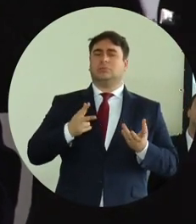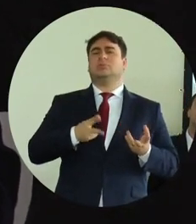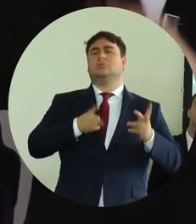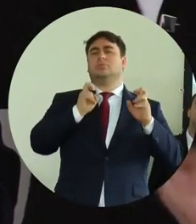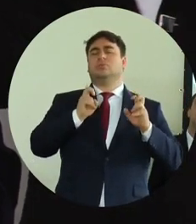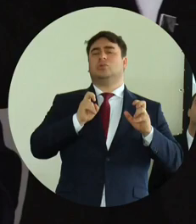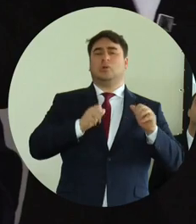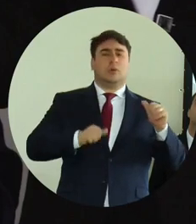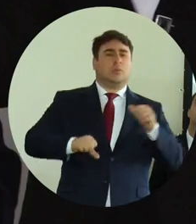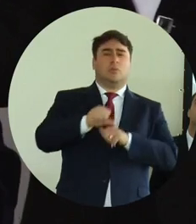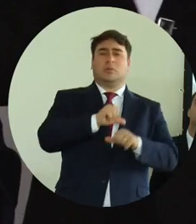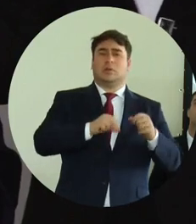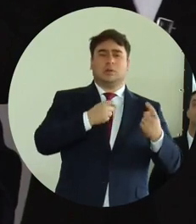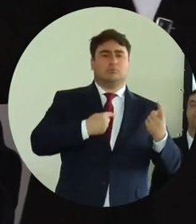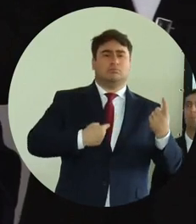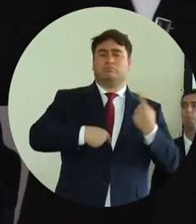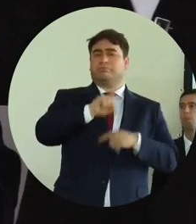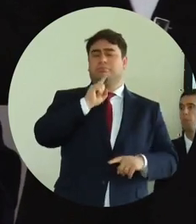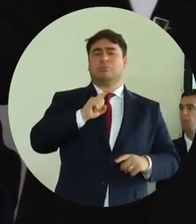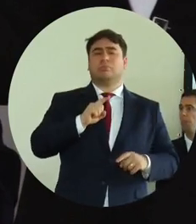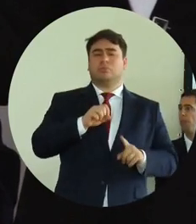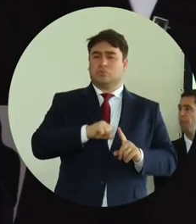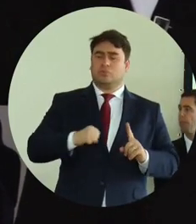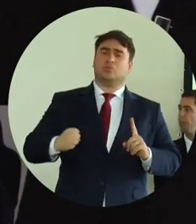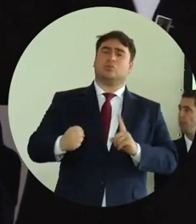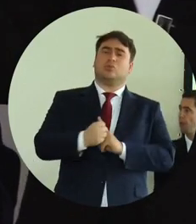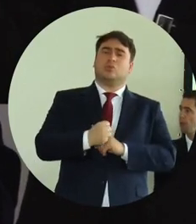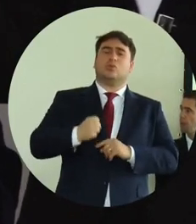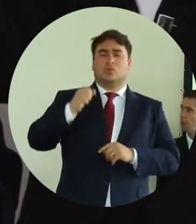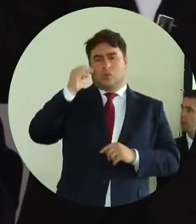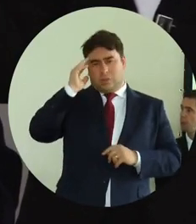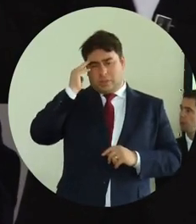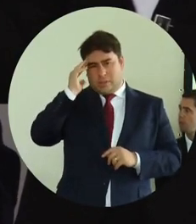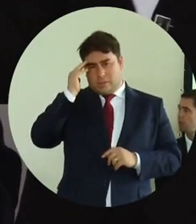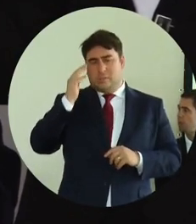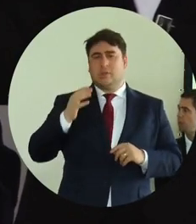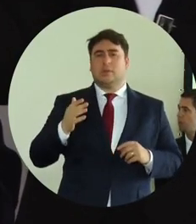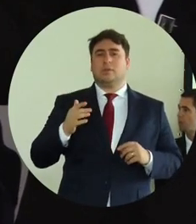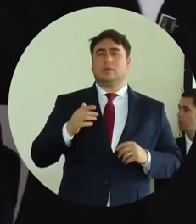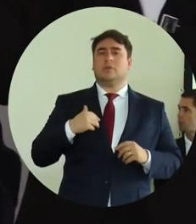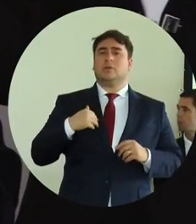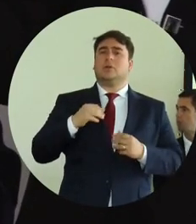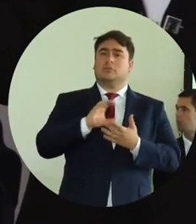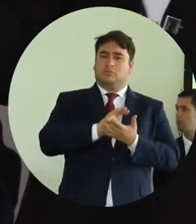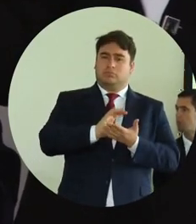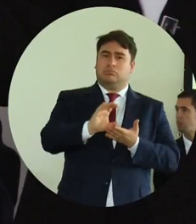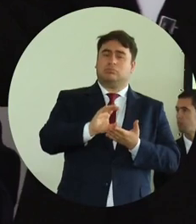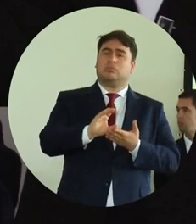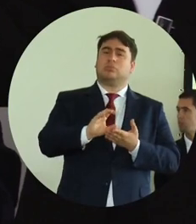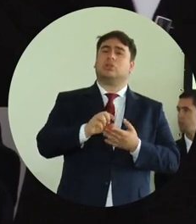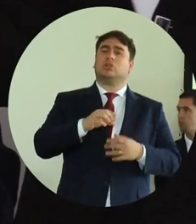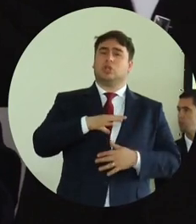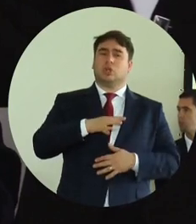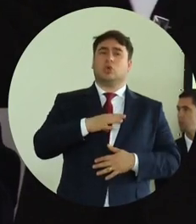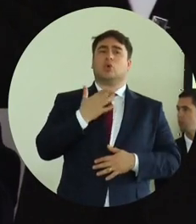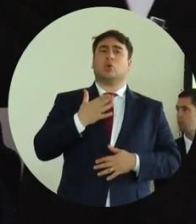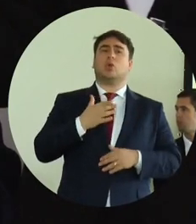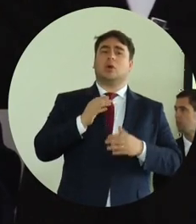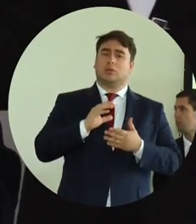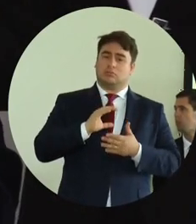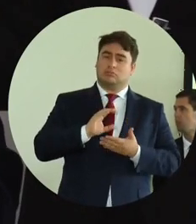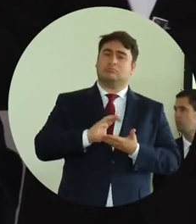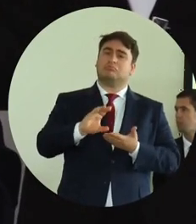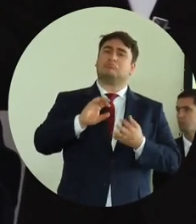perceber uma mudança social, uma mudança de entendimento, e investir, e tem a coragem de investir